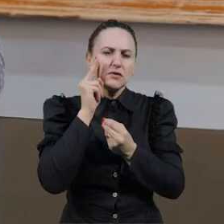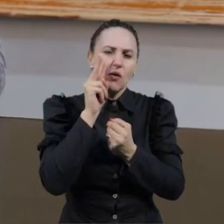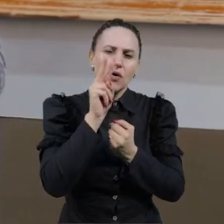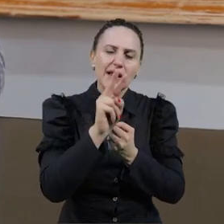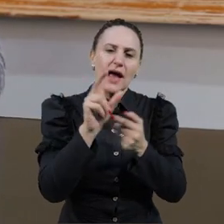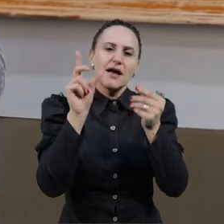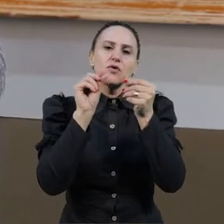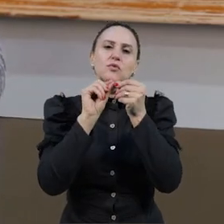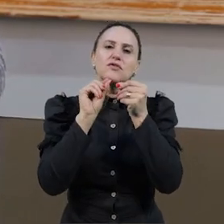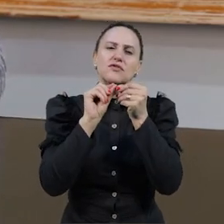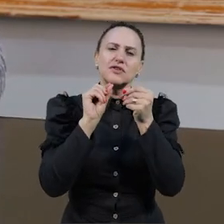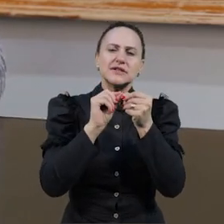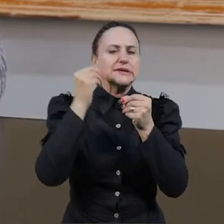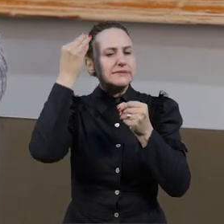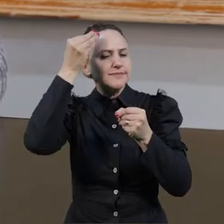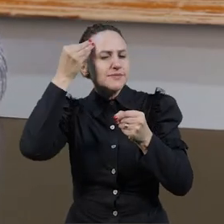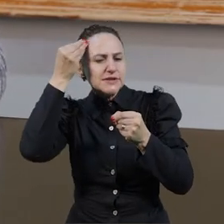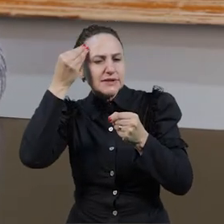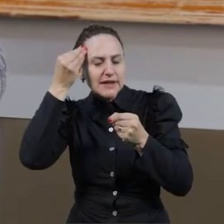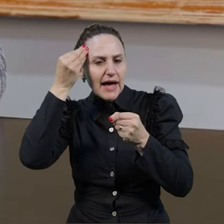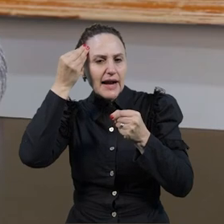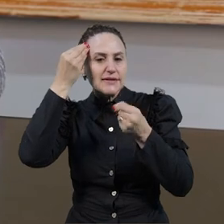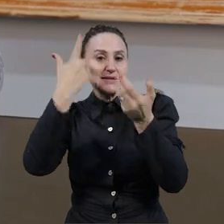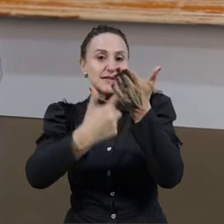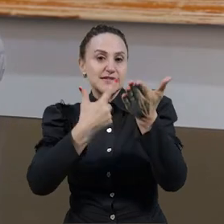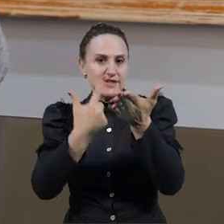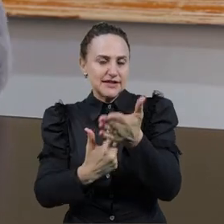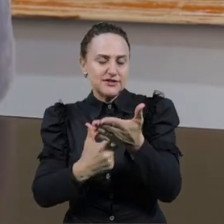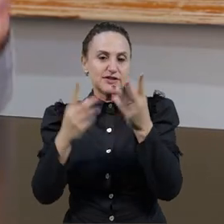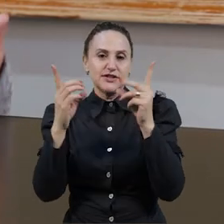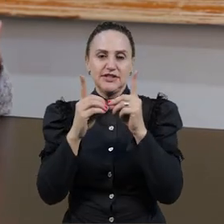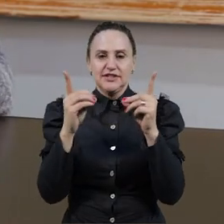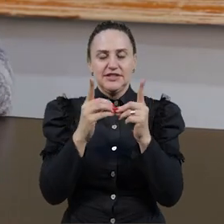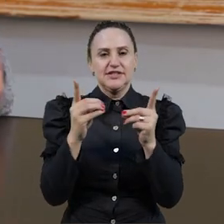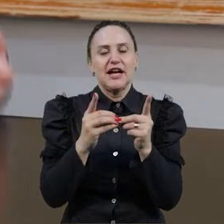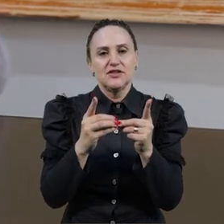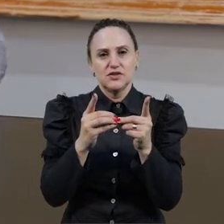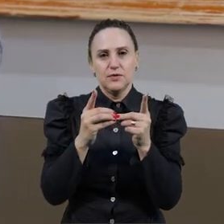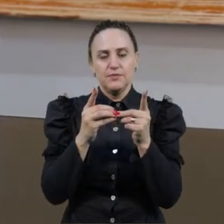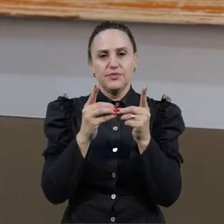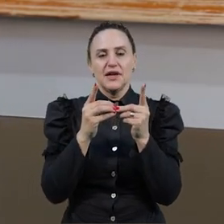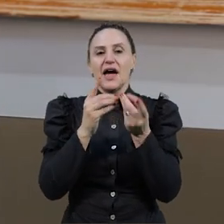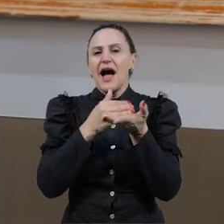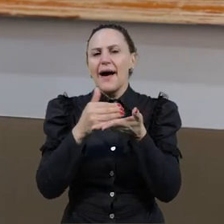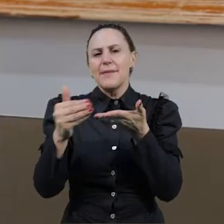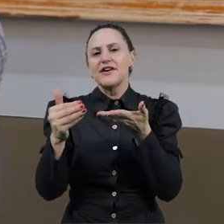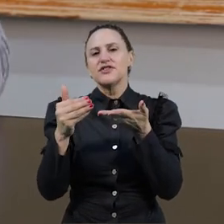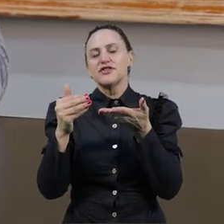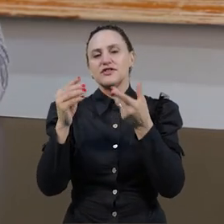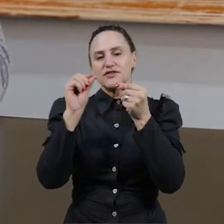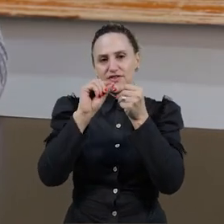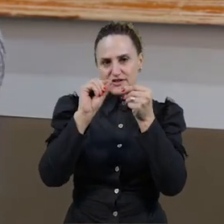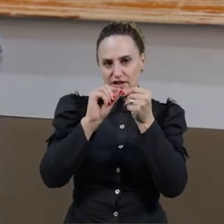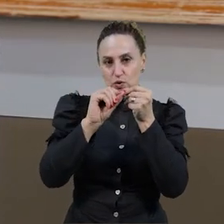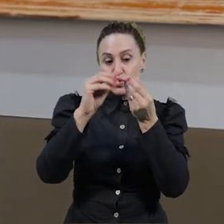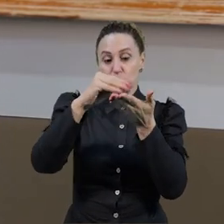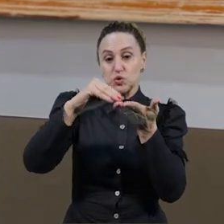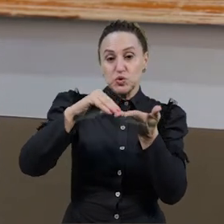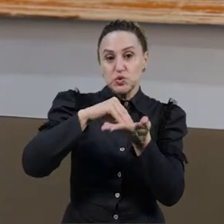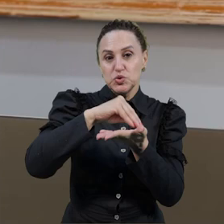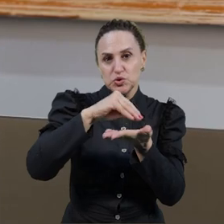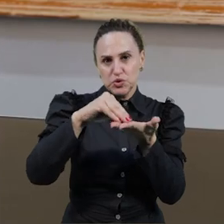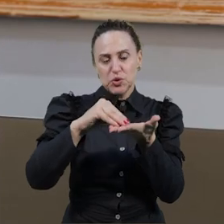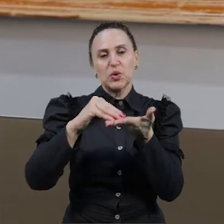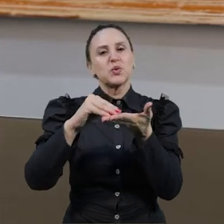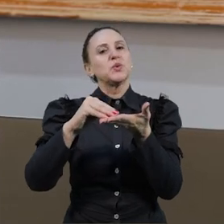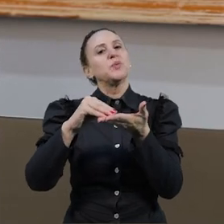essa análise dos livros didáticos disso vocês vão construir um jogo pedagógico para história e um